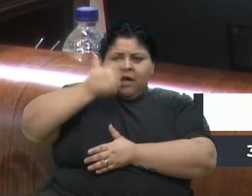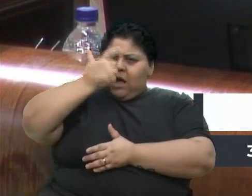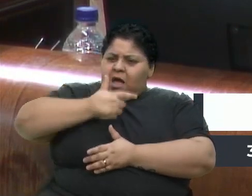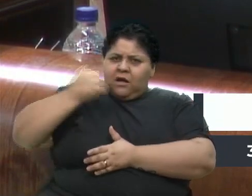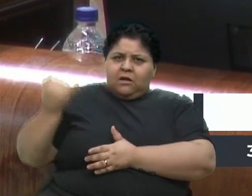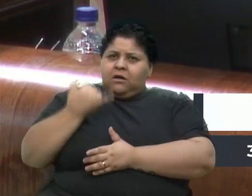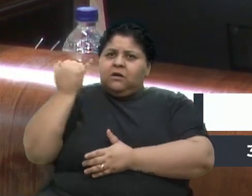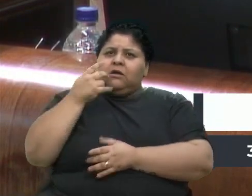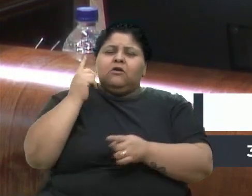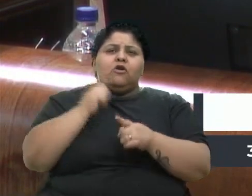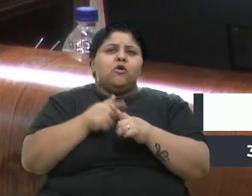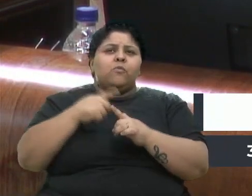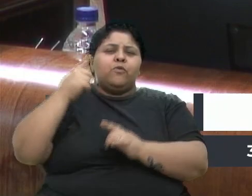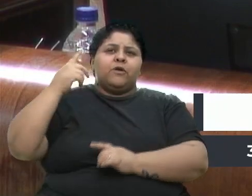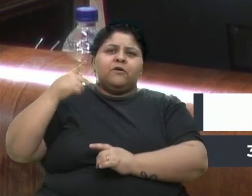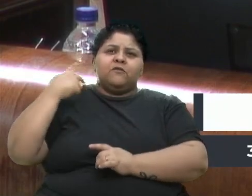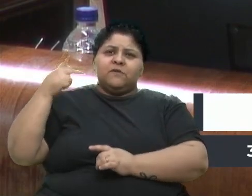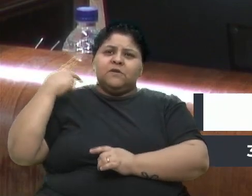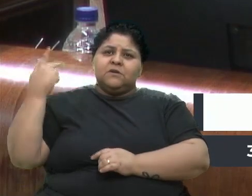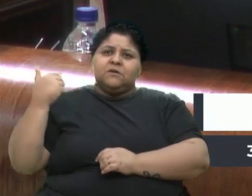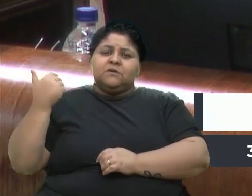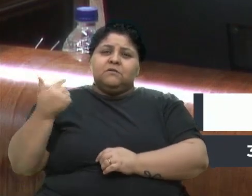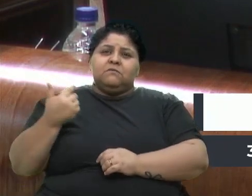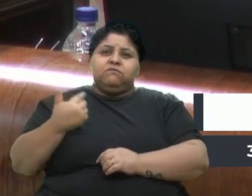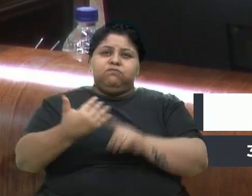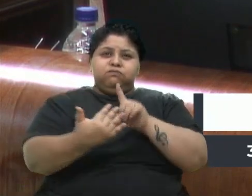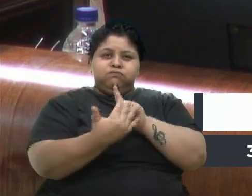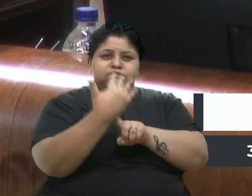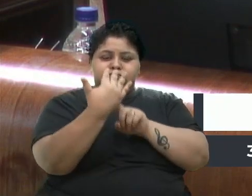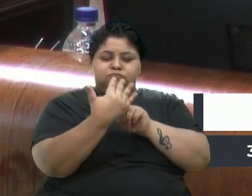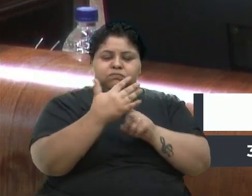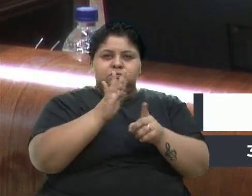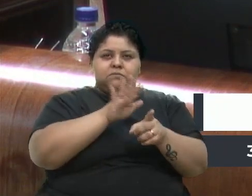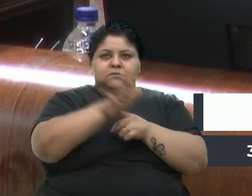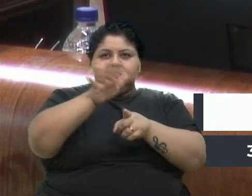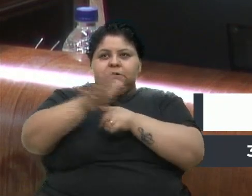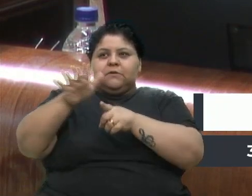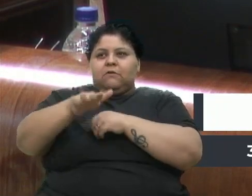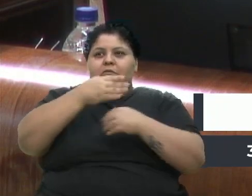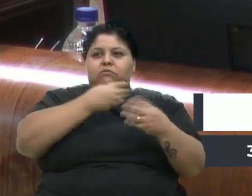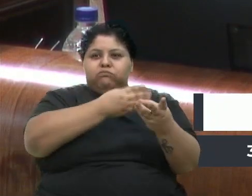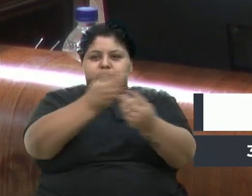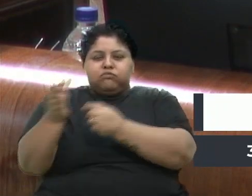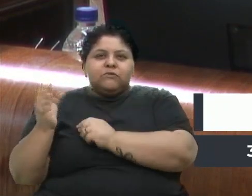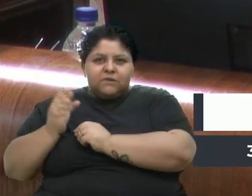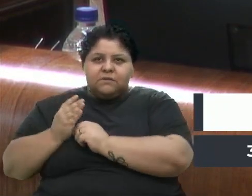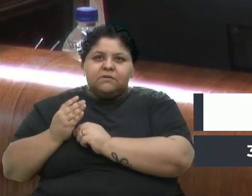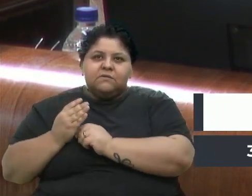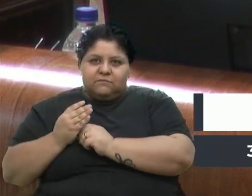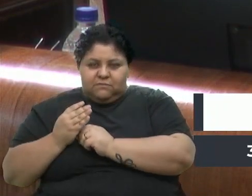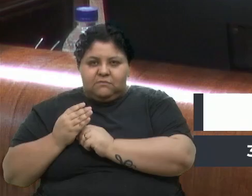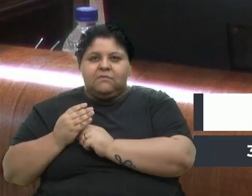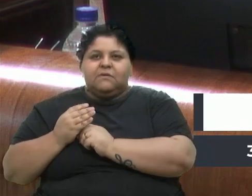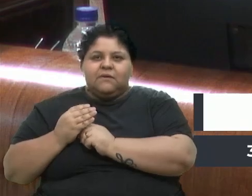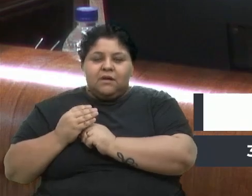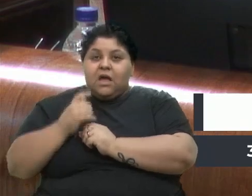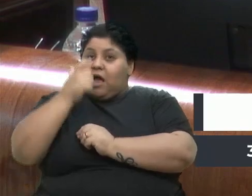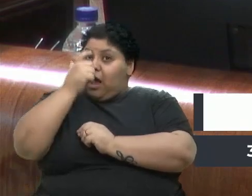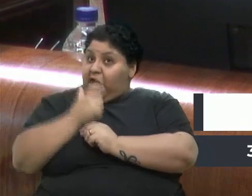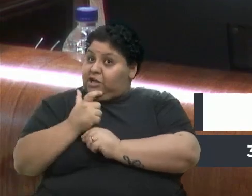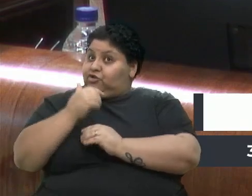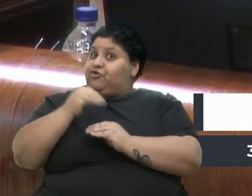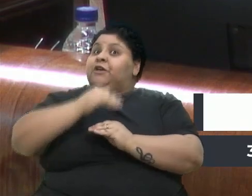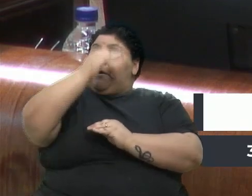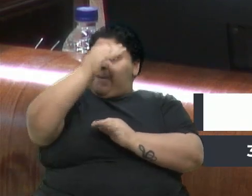recebem diversas demandas dentro do gabinete. Eu acho que uma das campeãs é a demanda da lâmpada